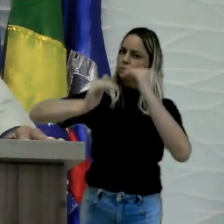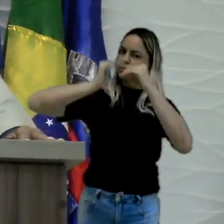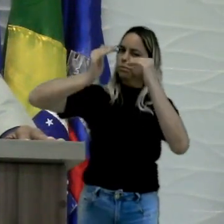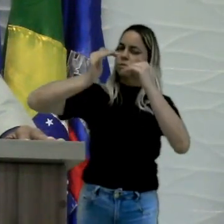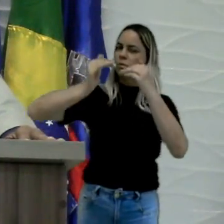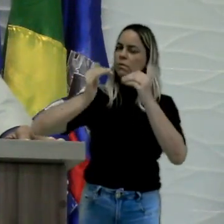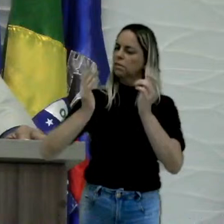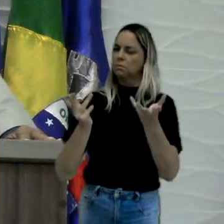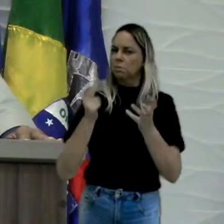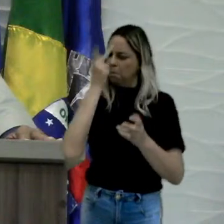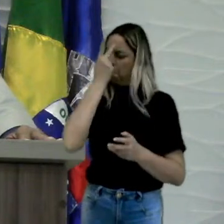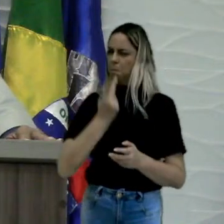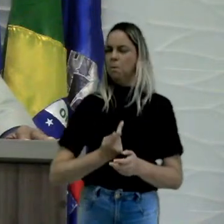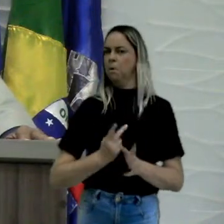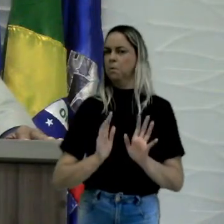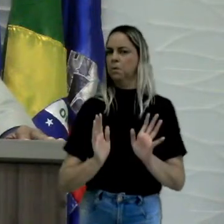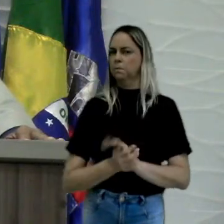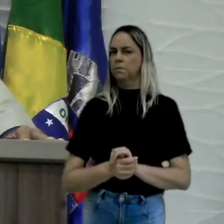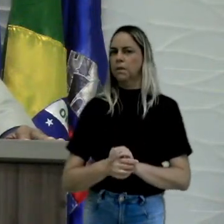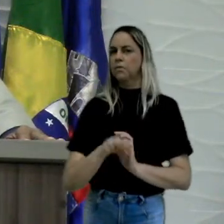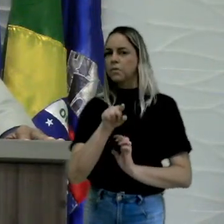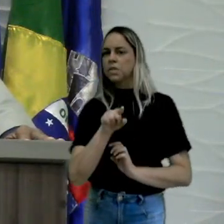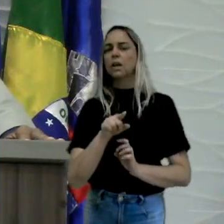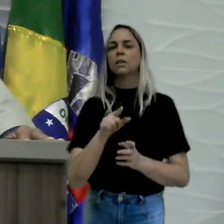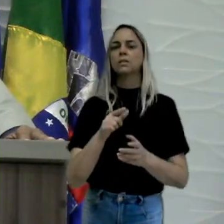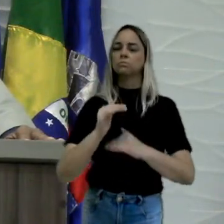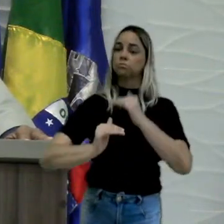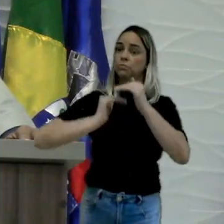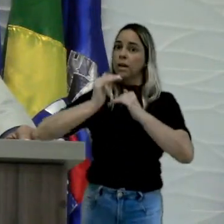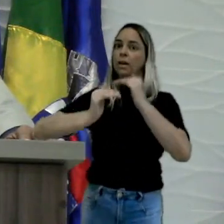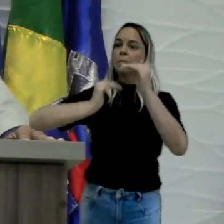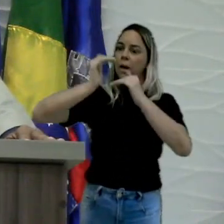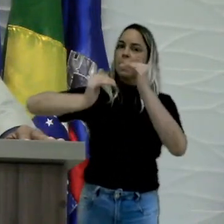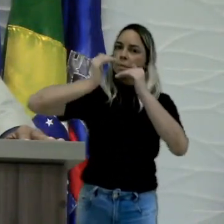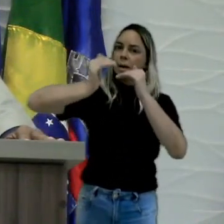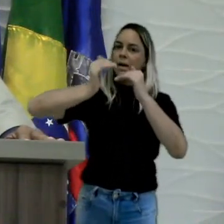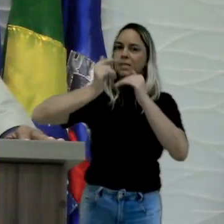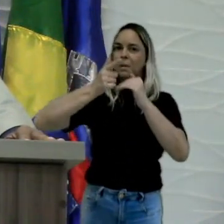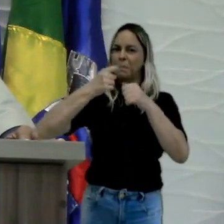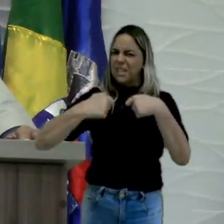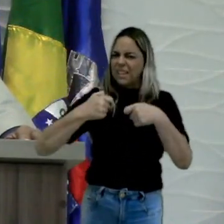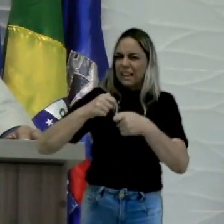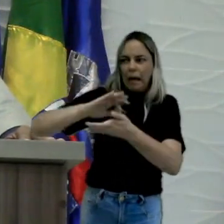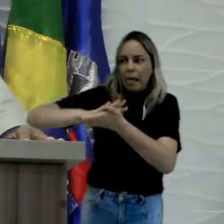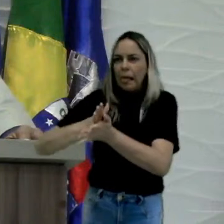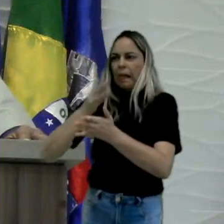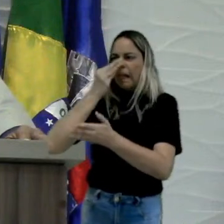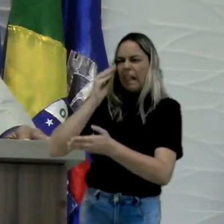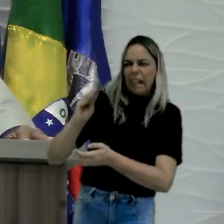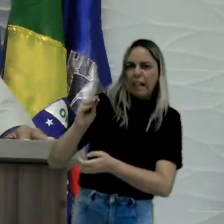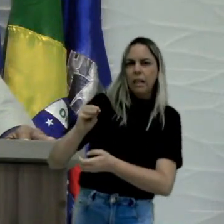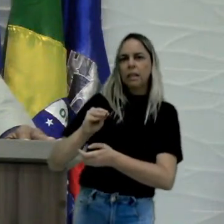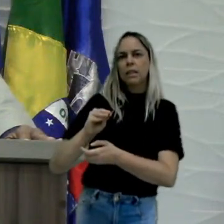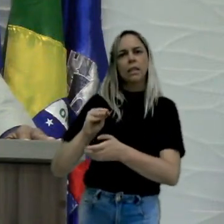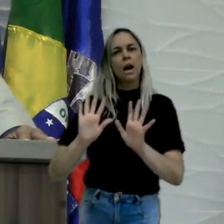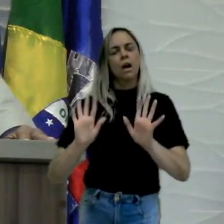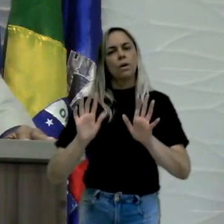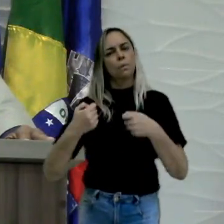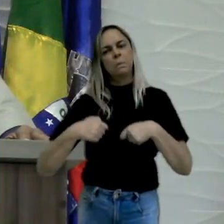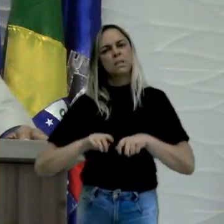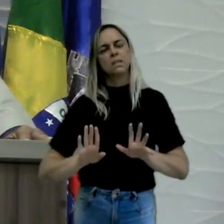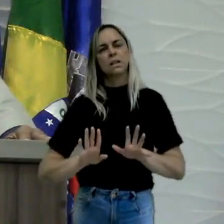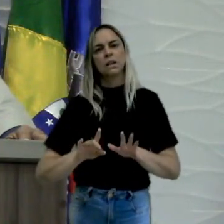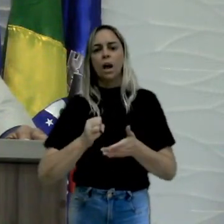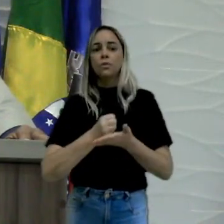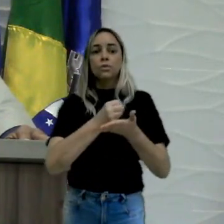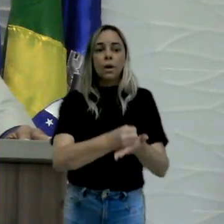entendendo? E para a gente crescer na política, não precisa derrubar os outros. A gente tem que crescer com as próprias pernas da gente, trabalhando, ajudando a população